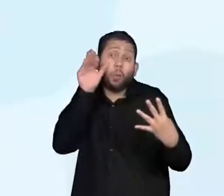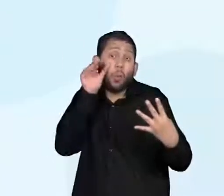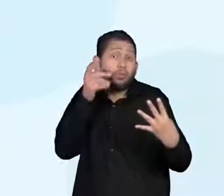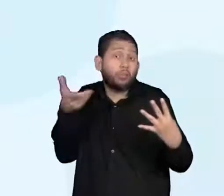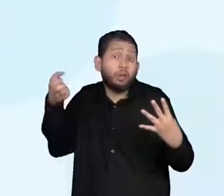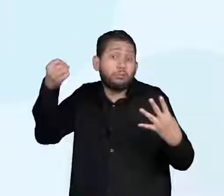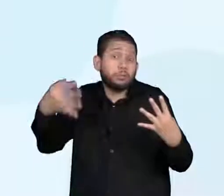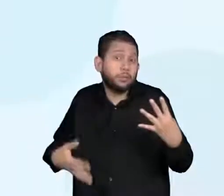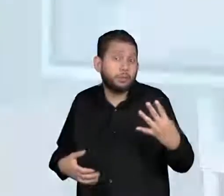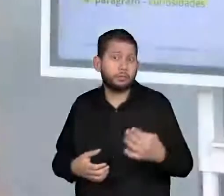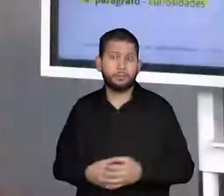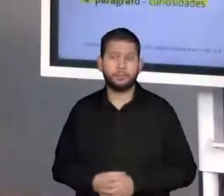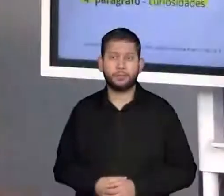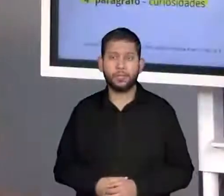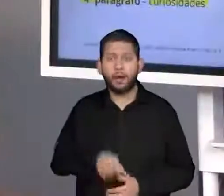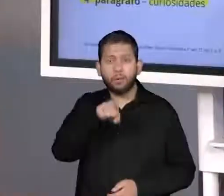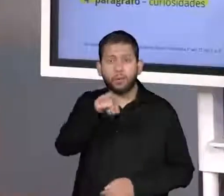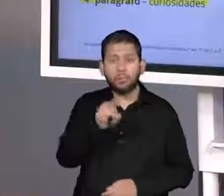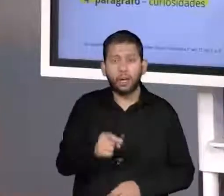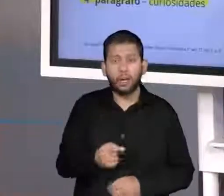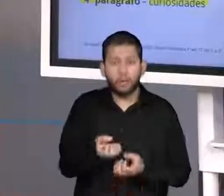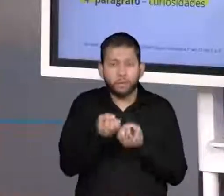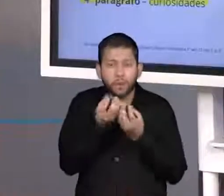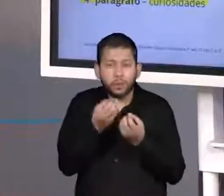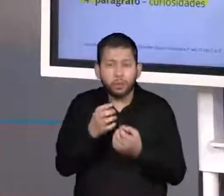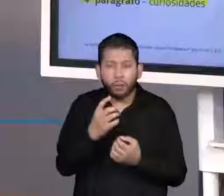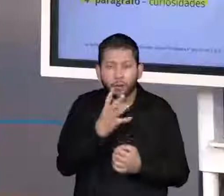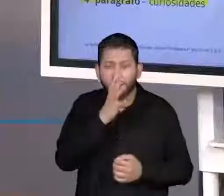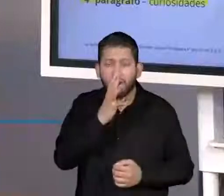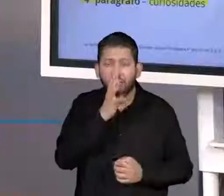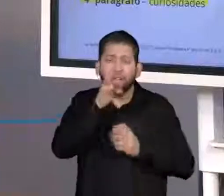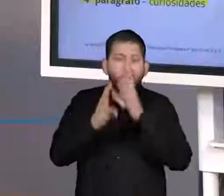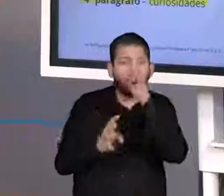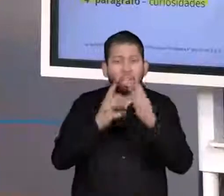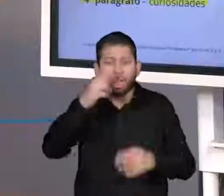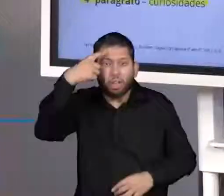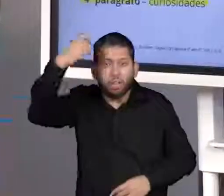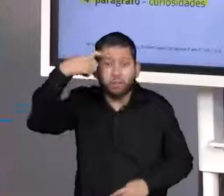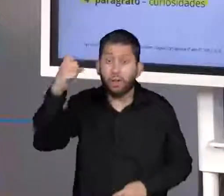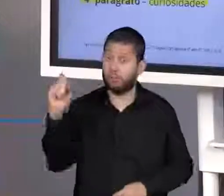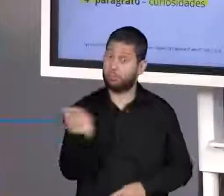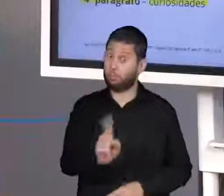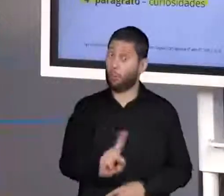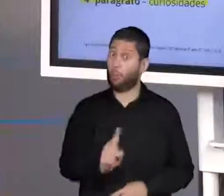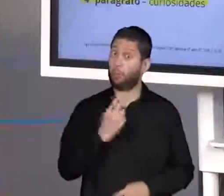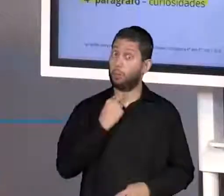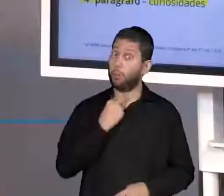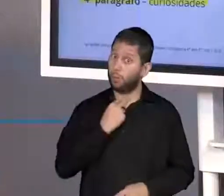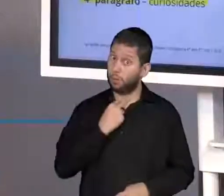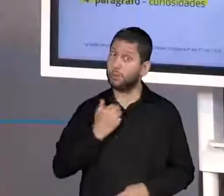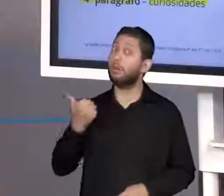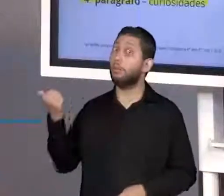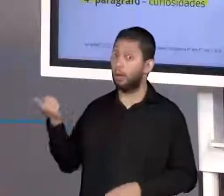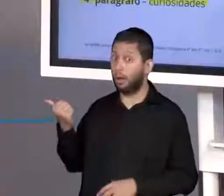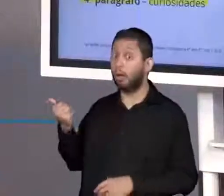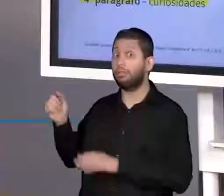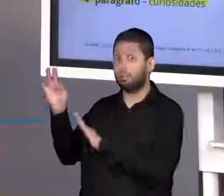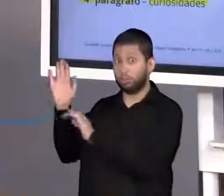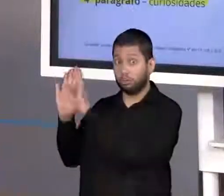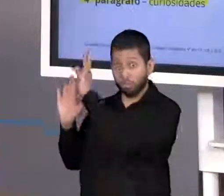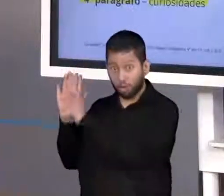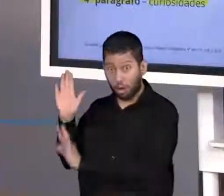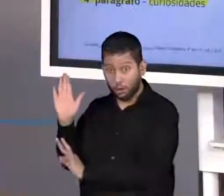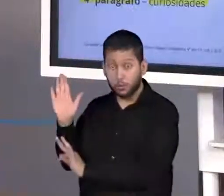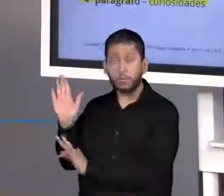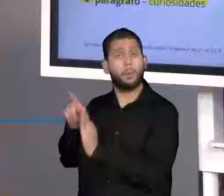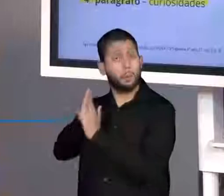Professor, eu vou inventar a informação? Não. Todas as informações estão no texto. Por isso, é importante você